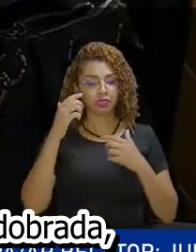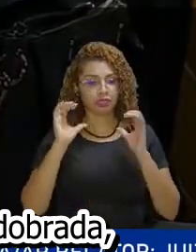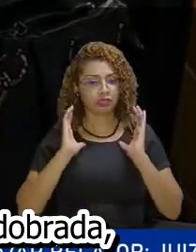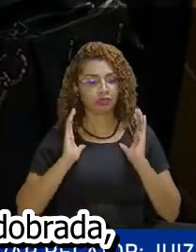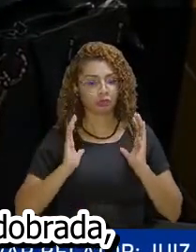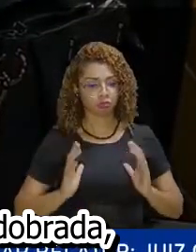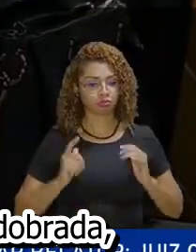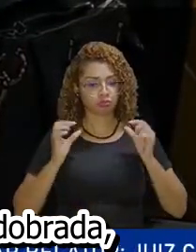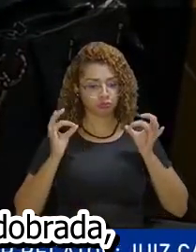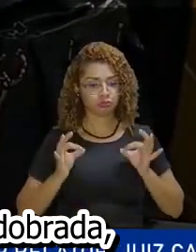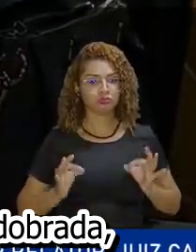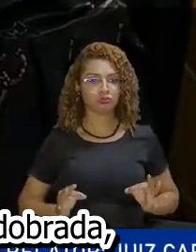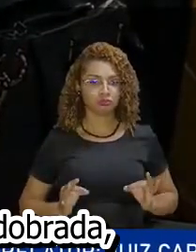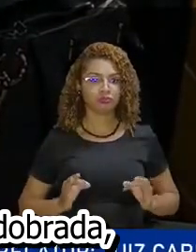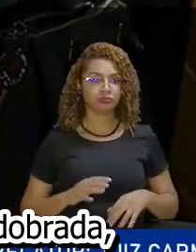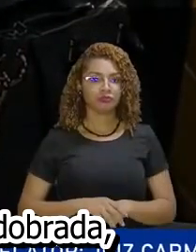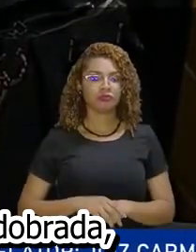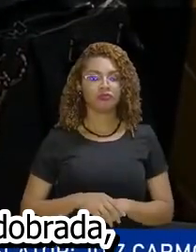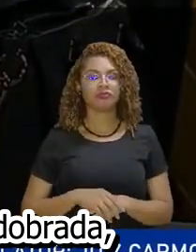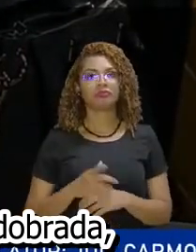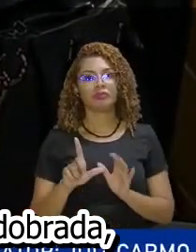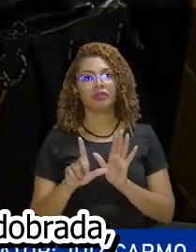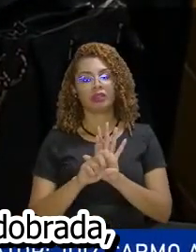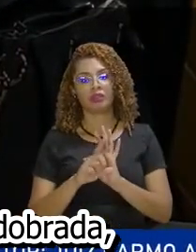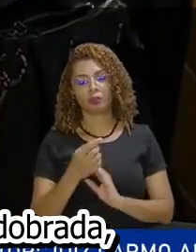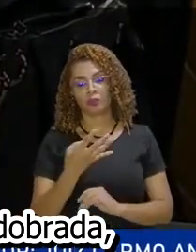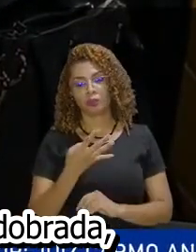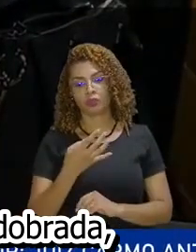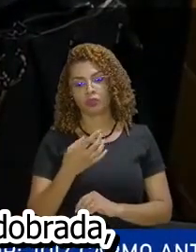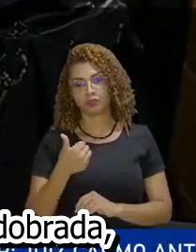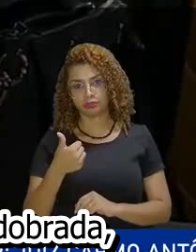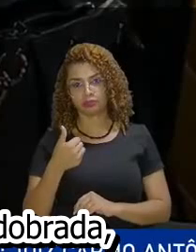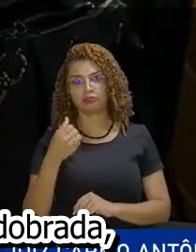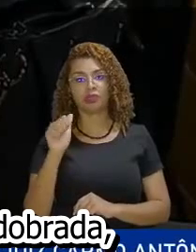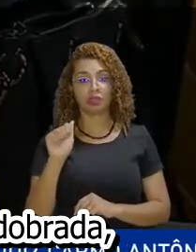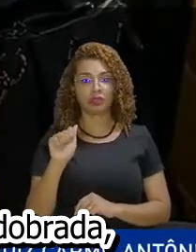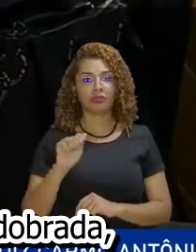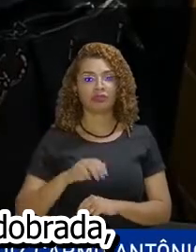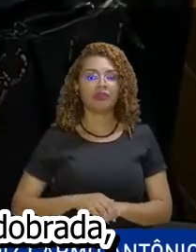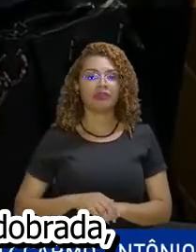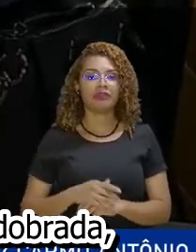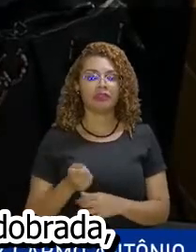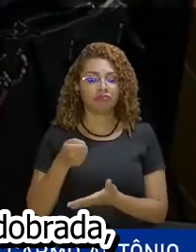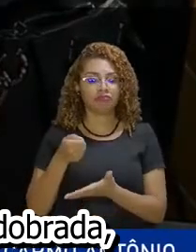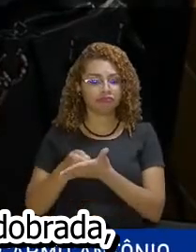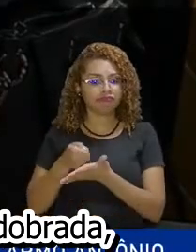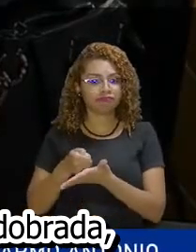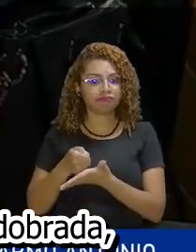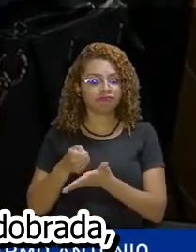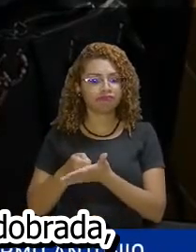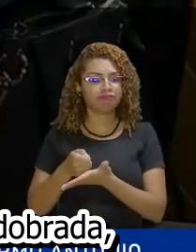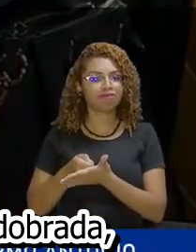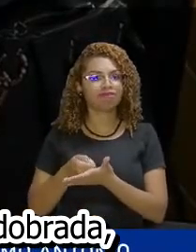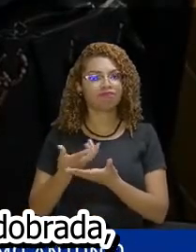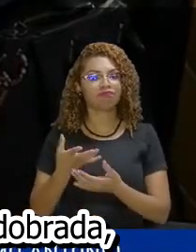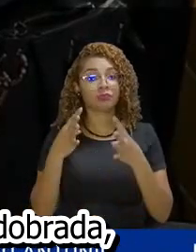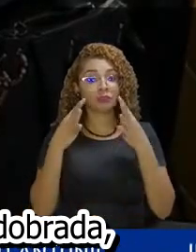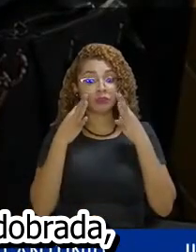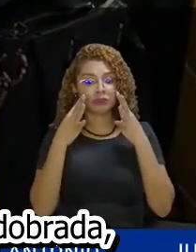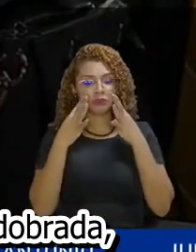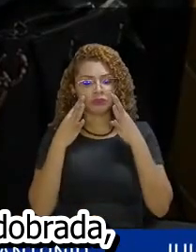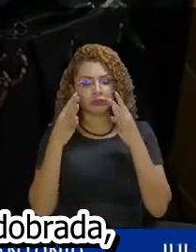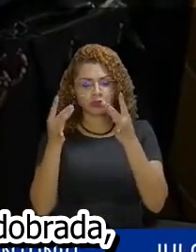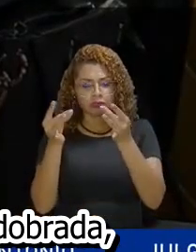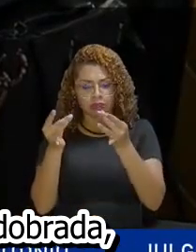né, do 41A, ela exige uma redobrada, uma análise